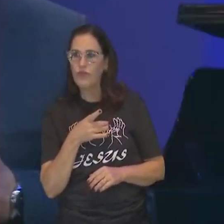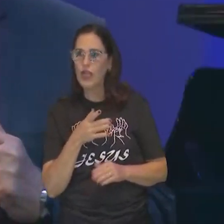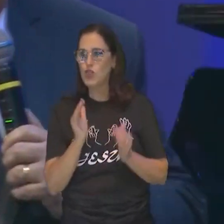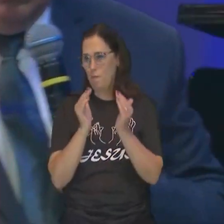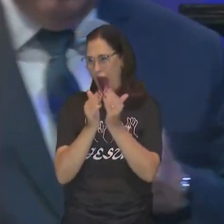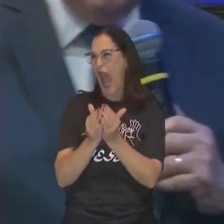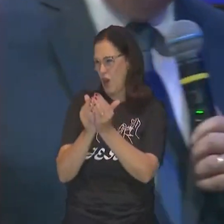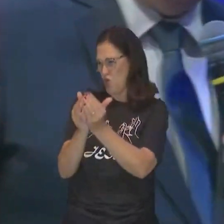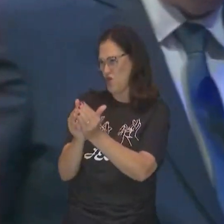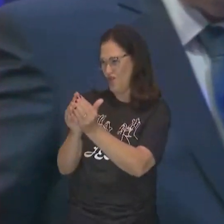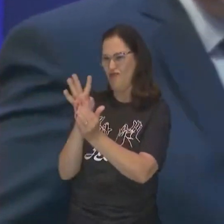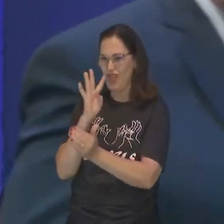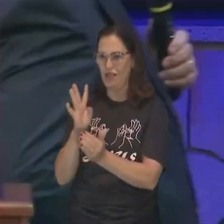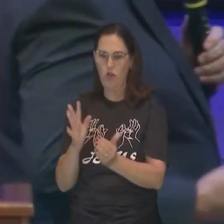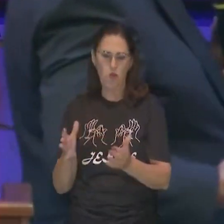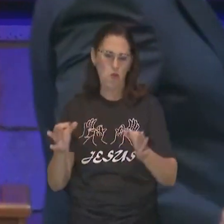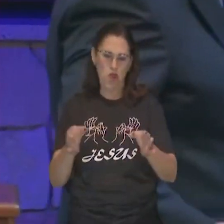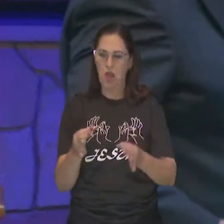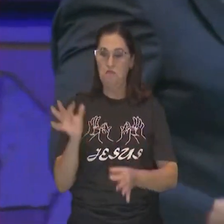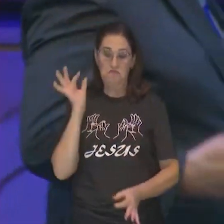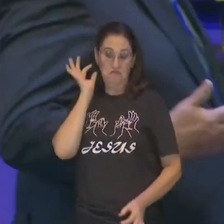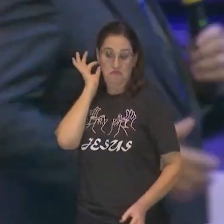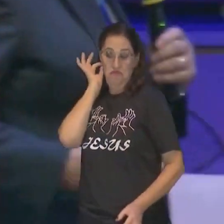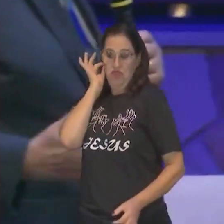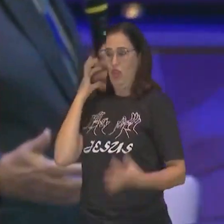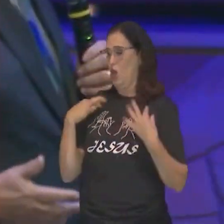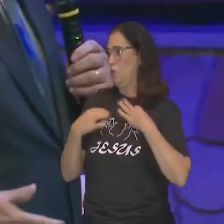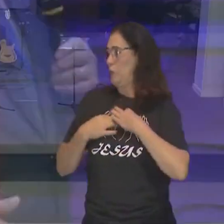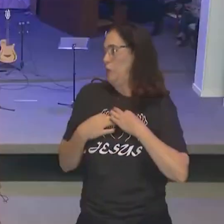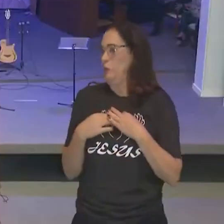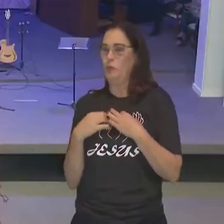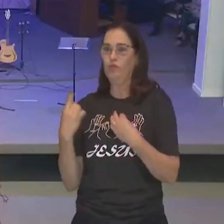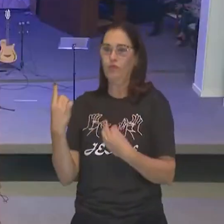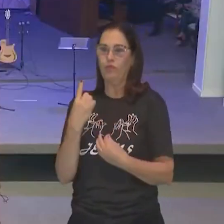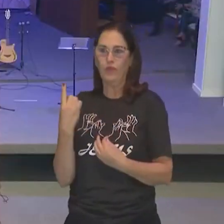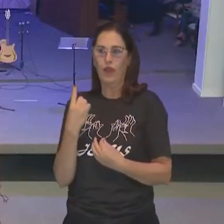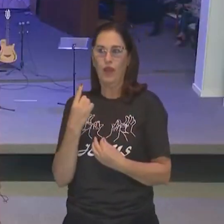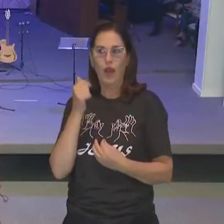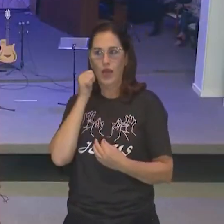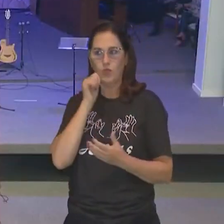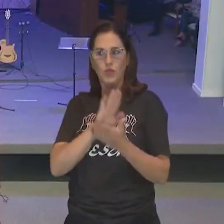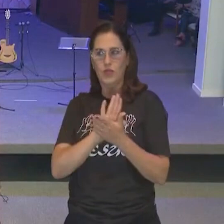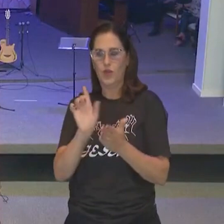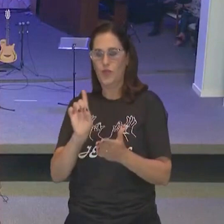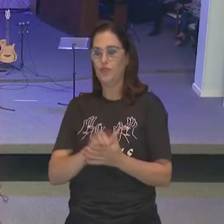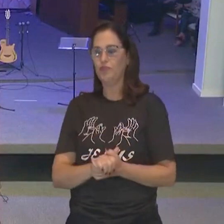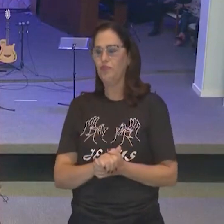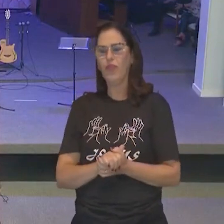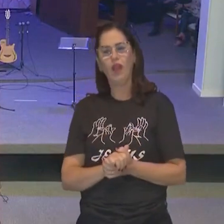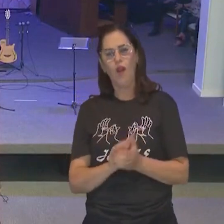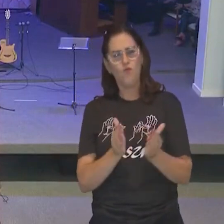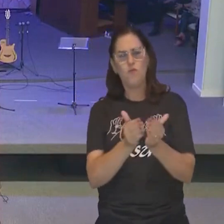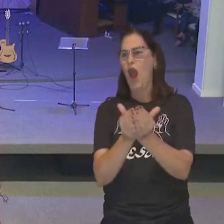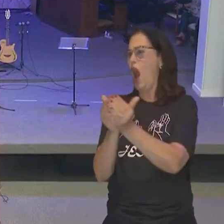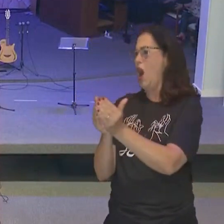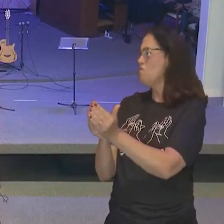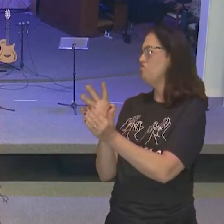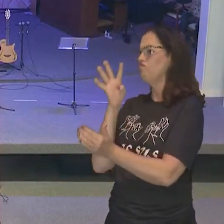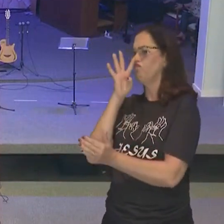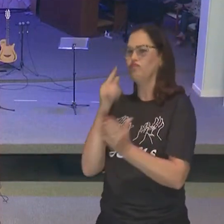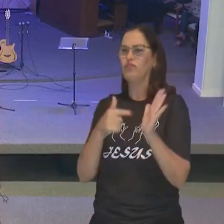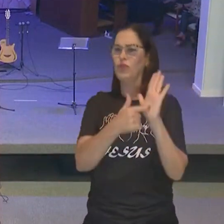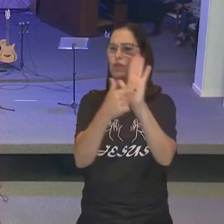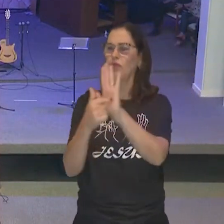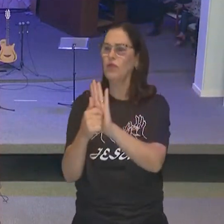barcos, num lugar muito chique. Eu estava bem arrumado, estava sozinho, não estava com a Isane, uma exposição de barcos.